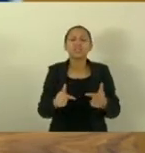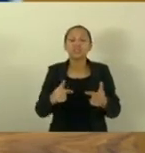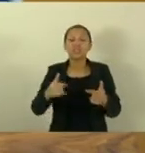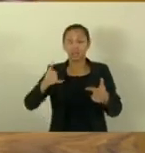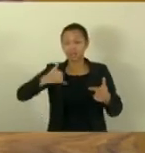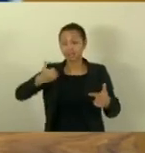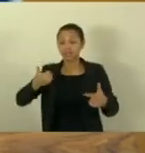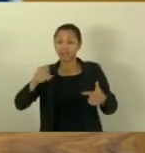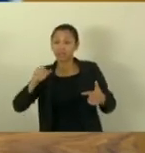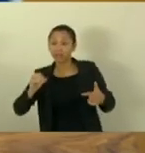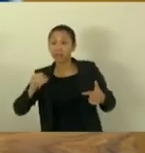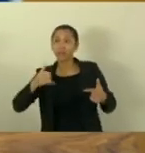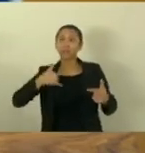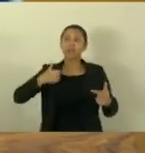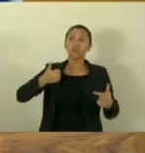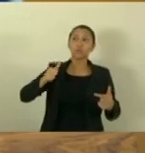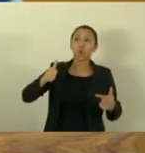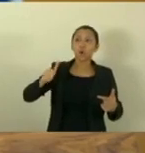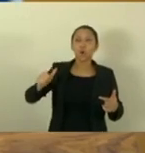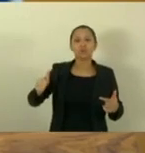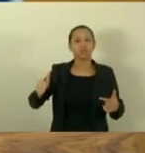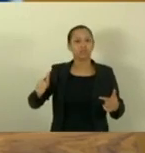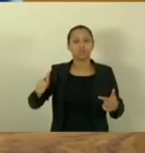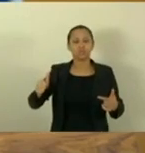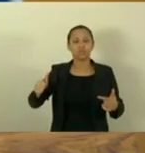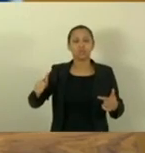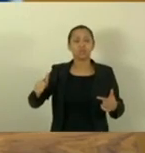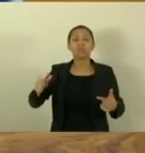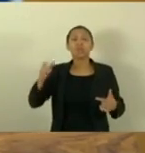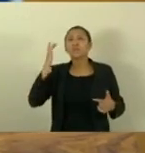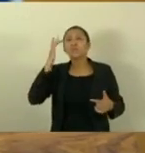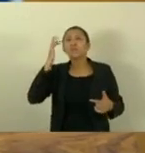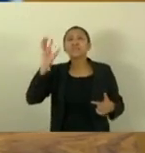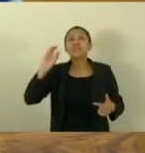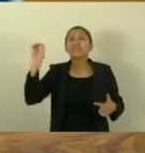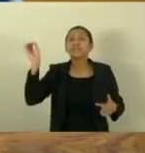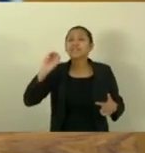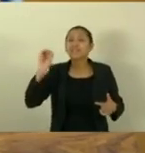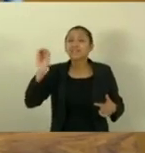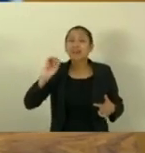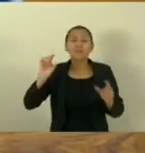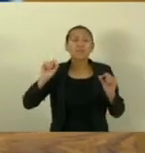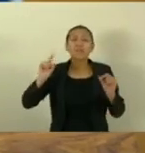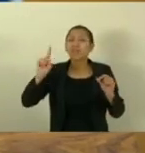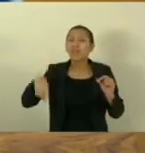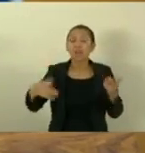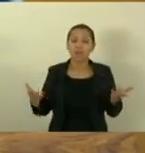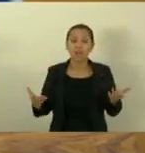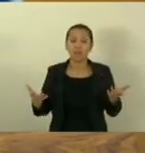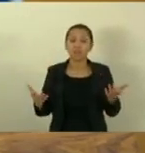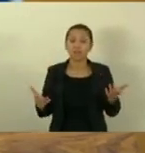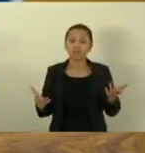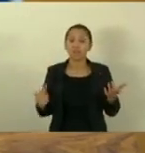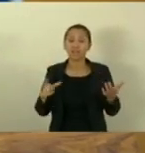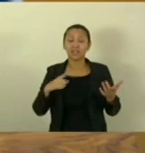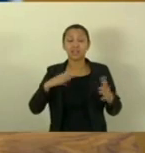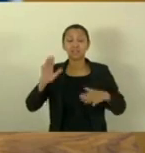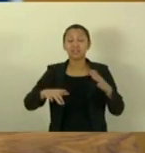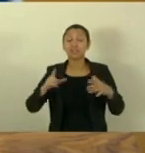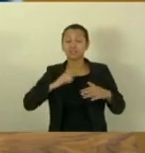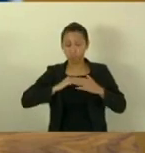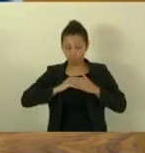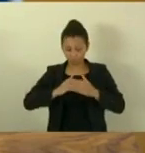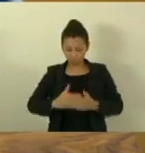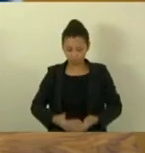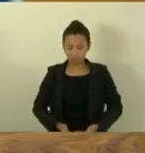10, de 11 anos que não possuem a menor, nem sabem o que é isso, que carregam um filho no ventre